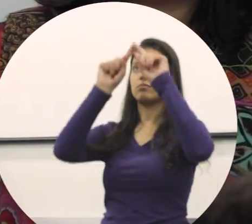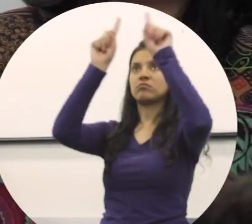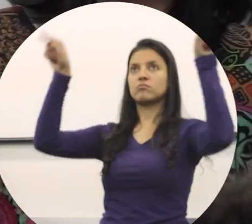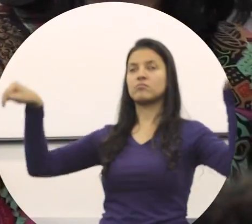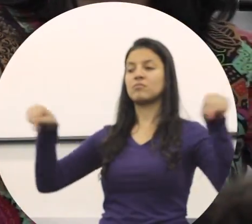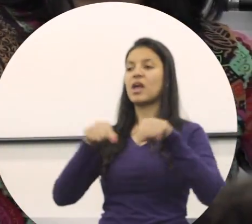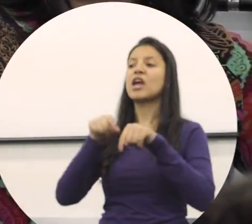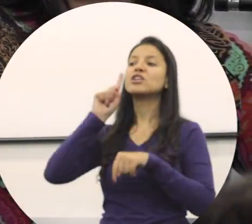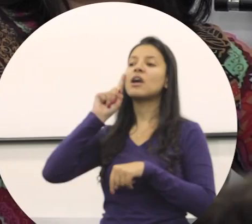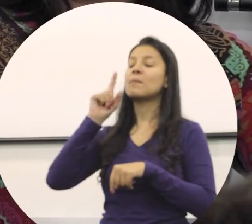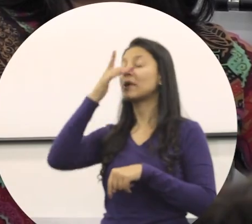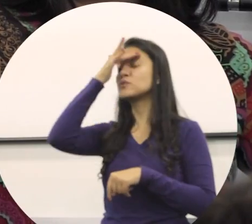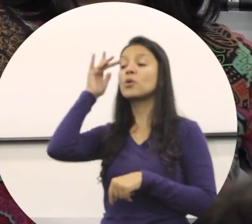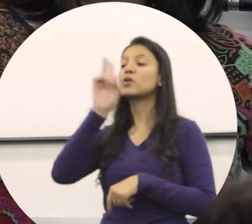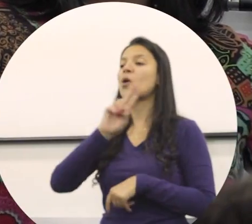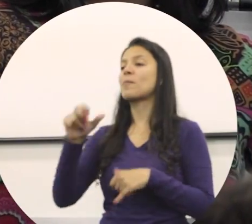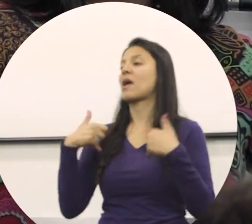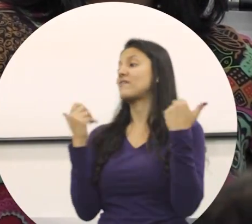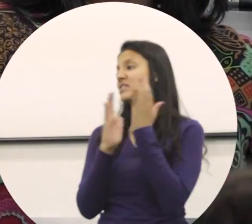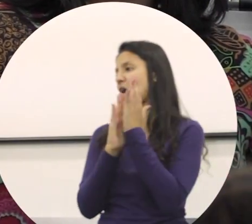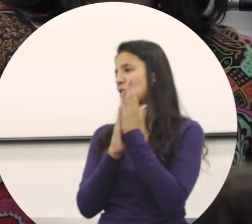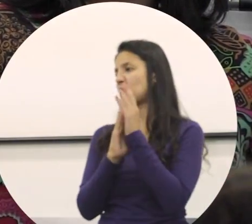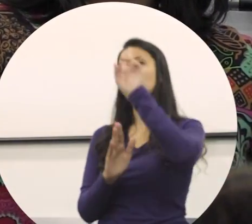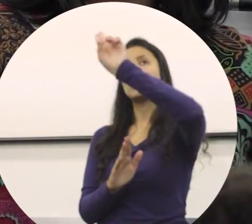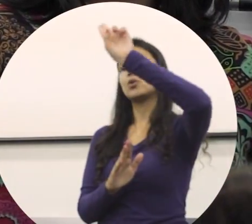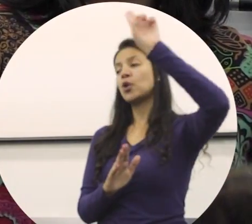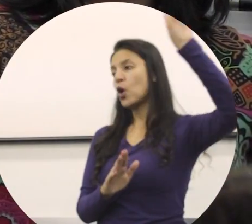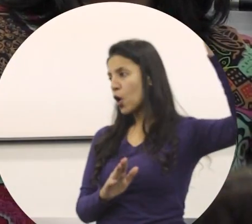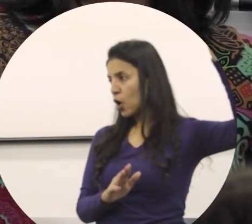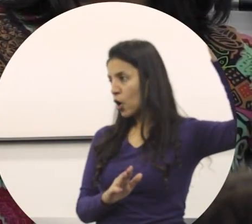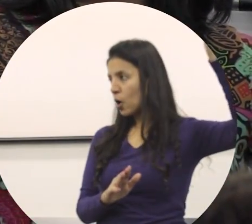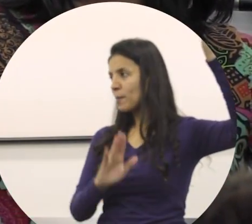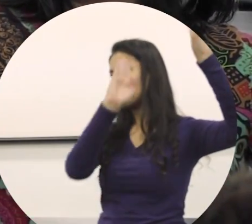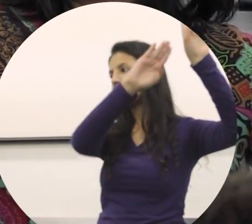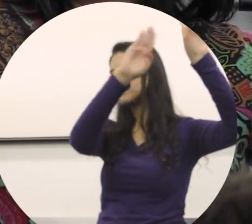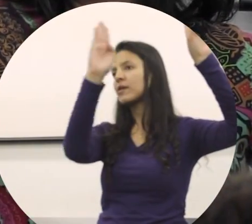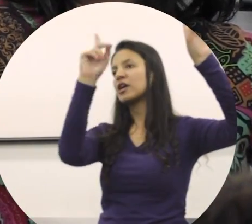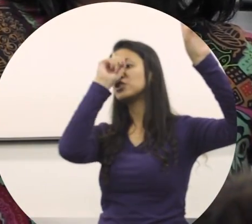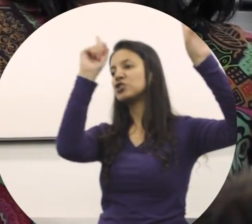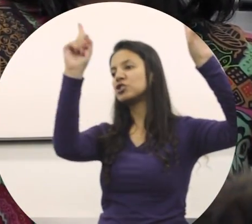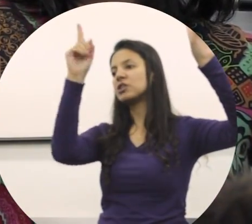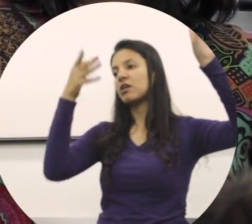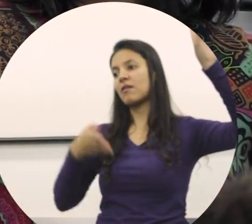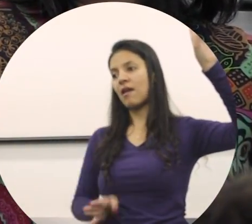aniversariantes, então tem o nome completo da criança, depois o aniversário, data de